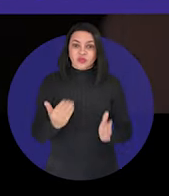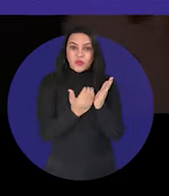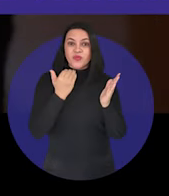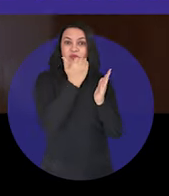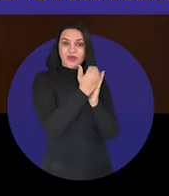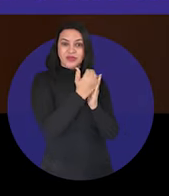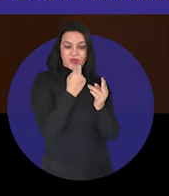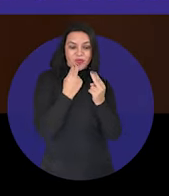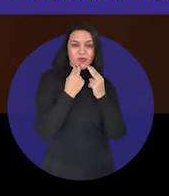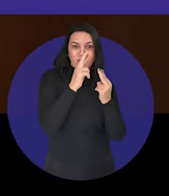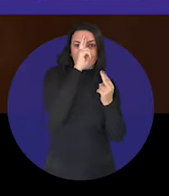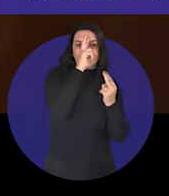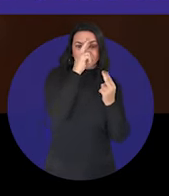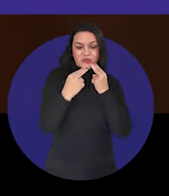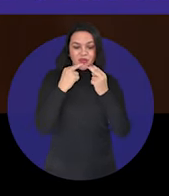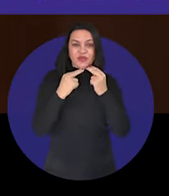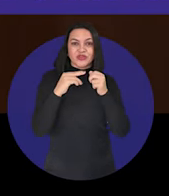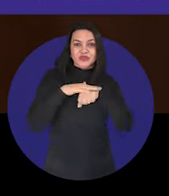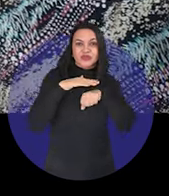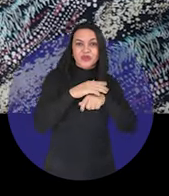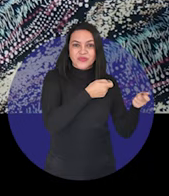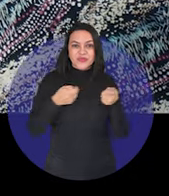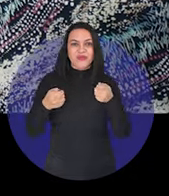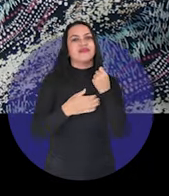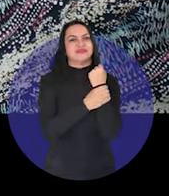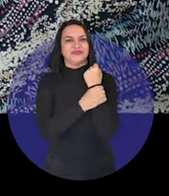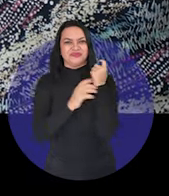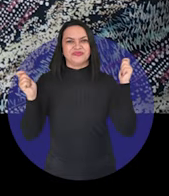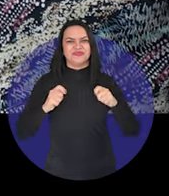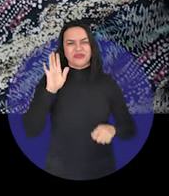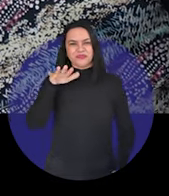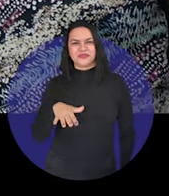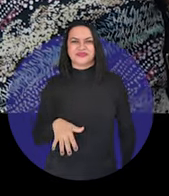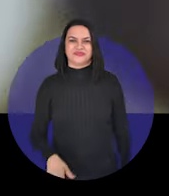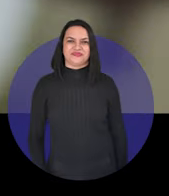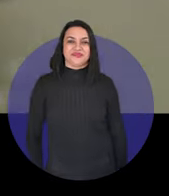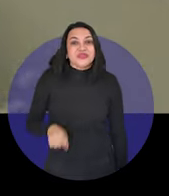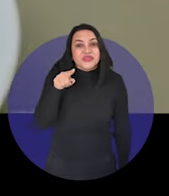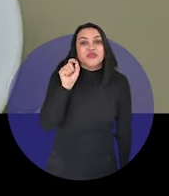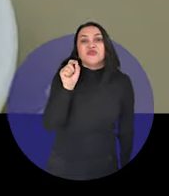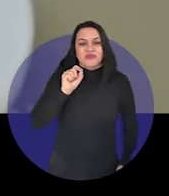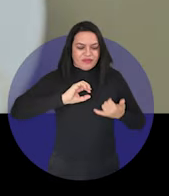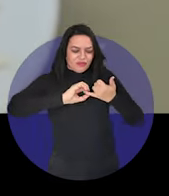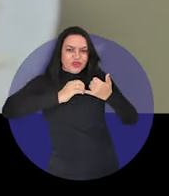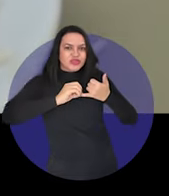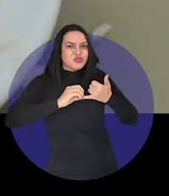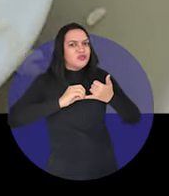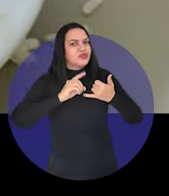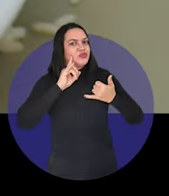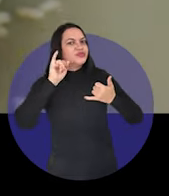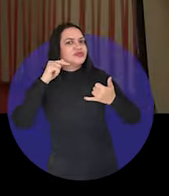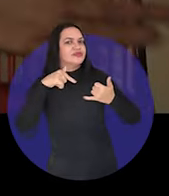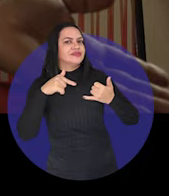do almoço, tem a janta. Você está garantido durante a semana. Bem baratinho. E fora que a feijoada, então, hoje é um